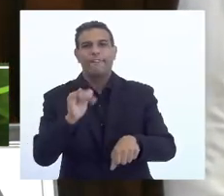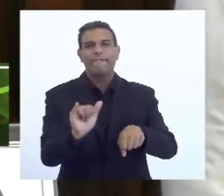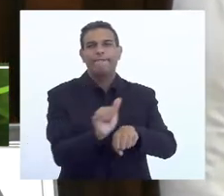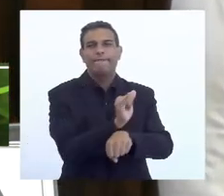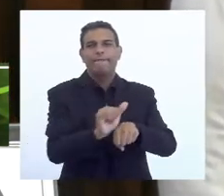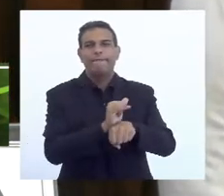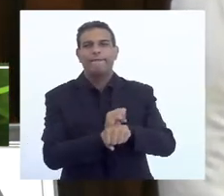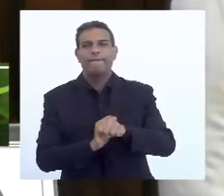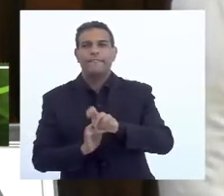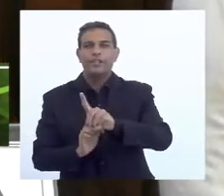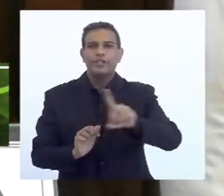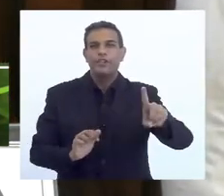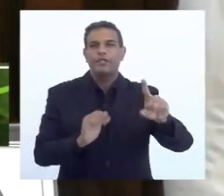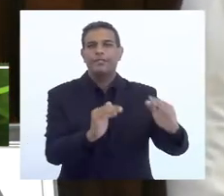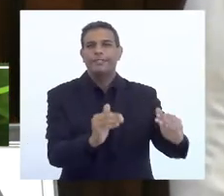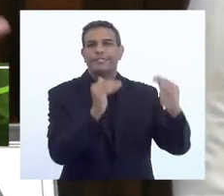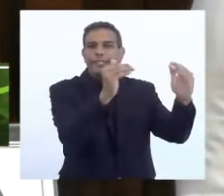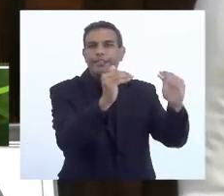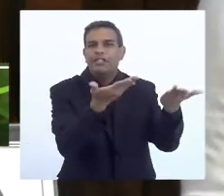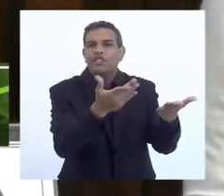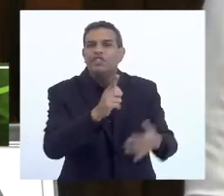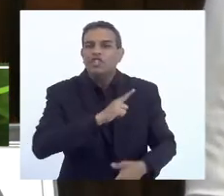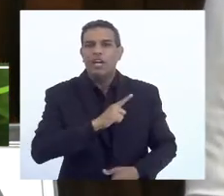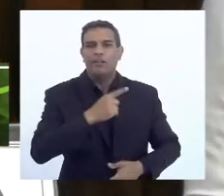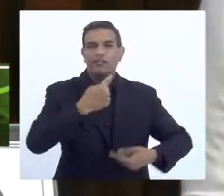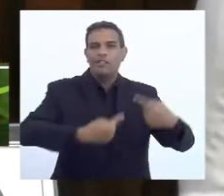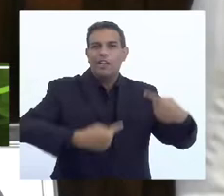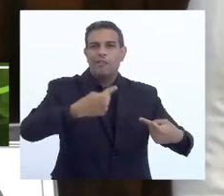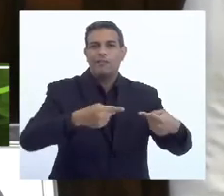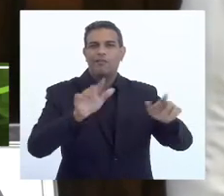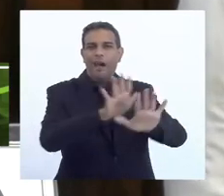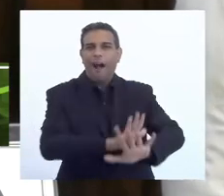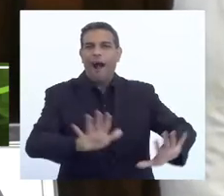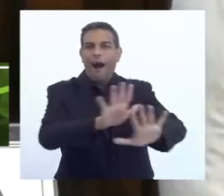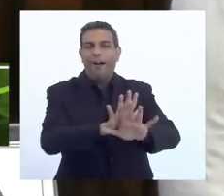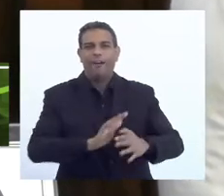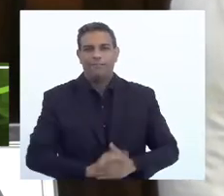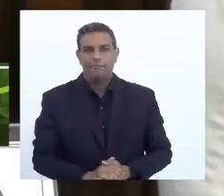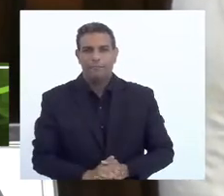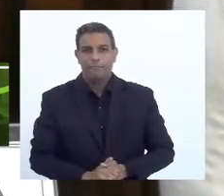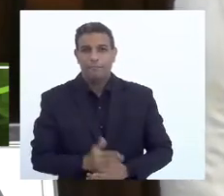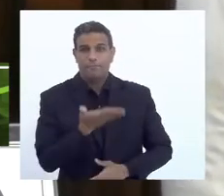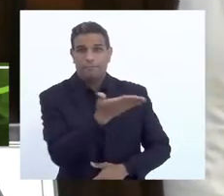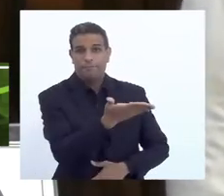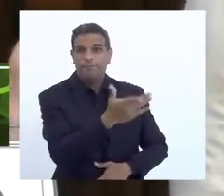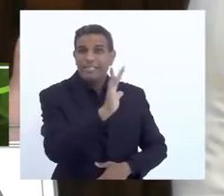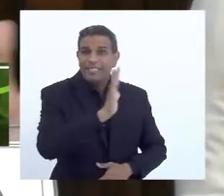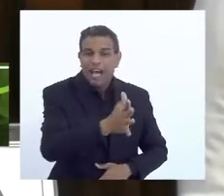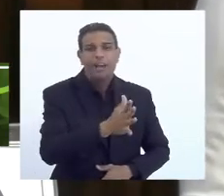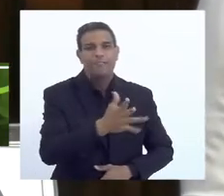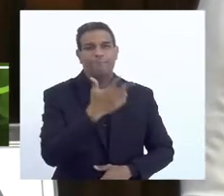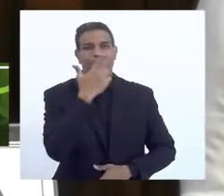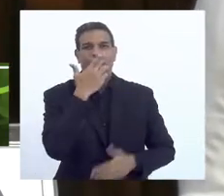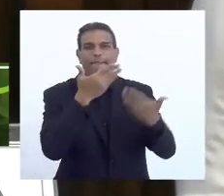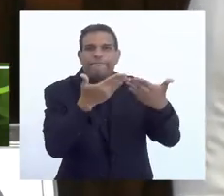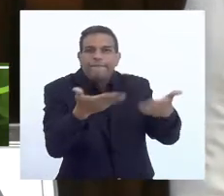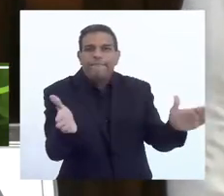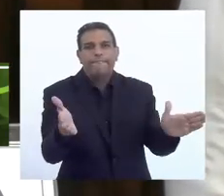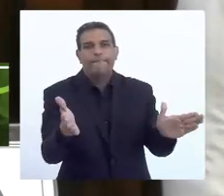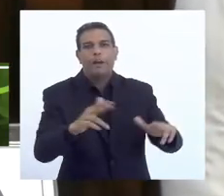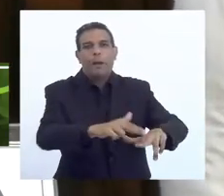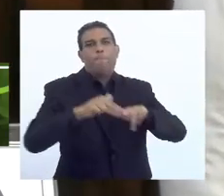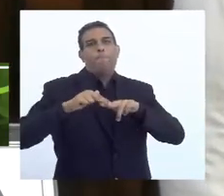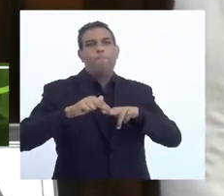de operação política, digamos assim, de interdição do debate da atualidade, e o método que foi tirado da gaiola a partir do